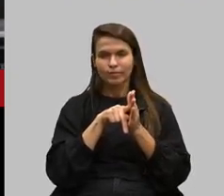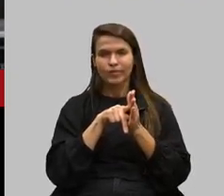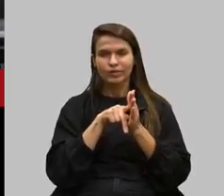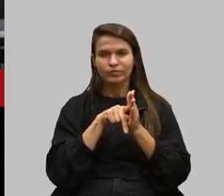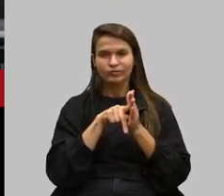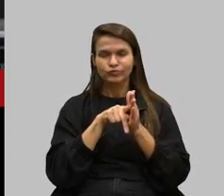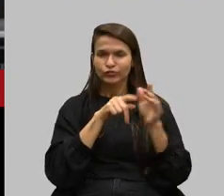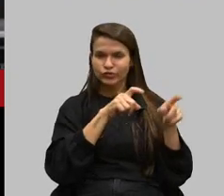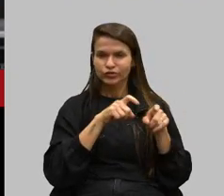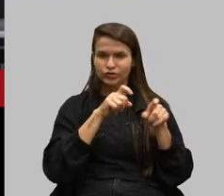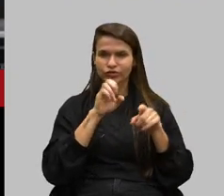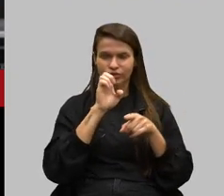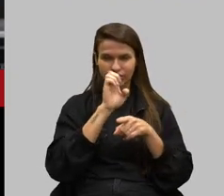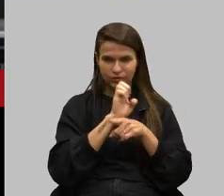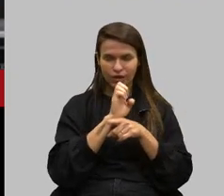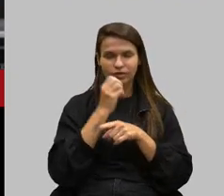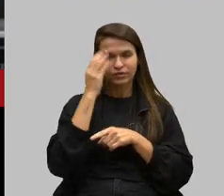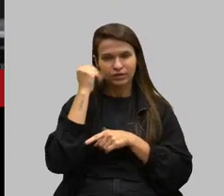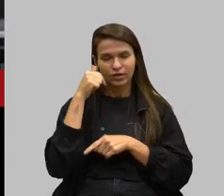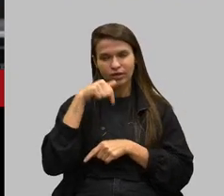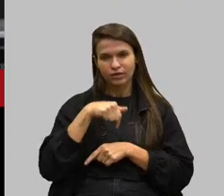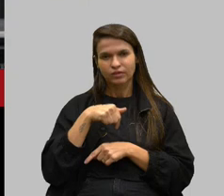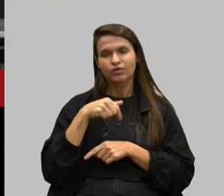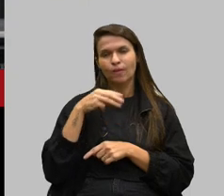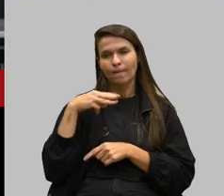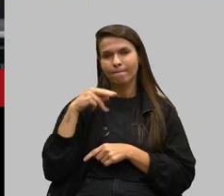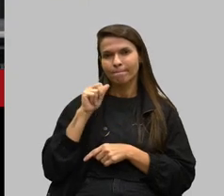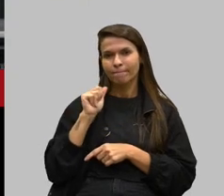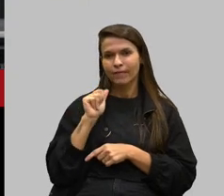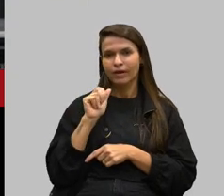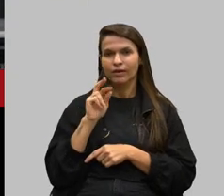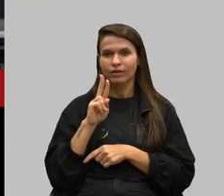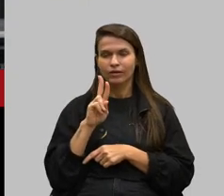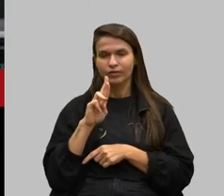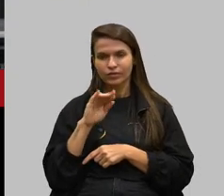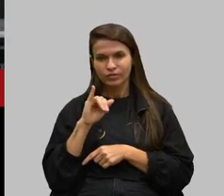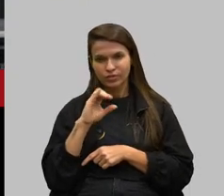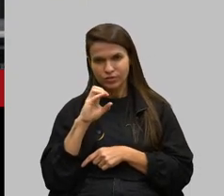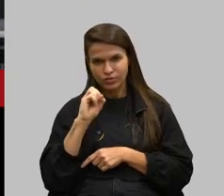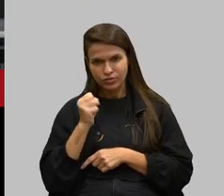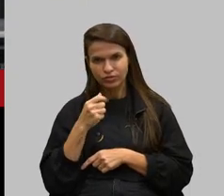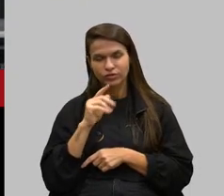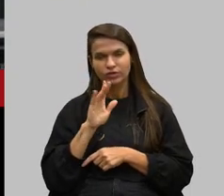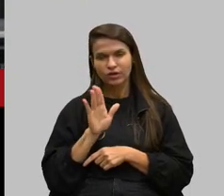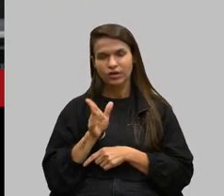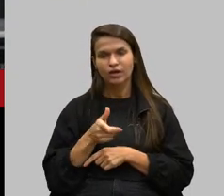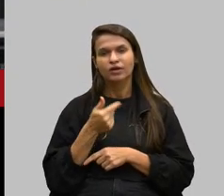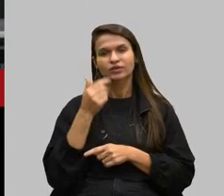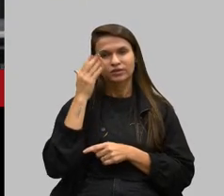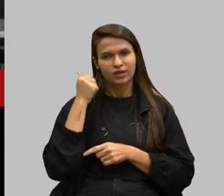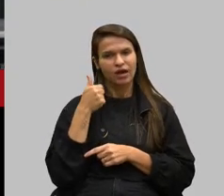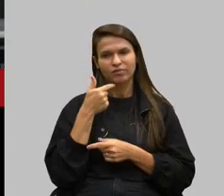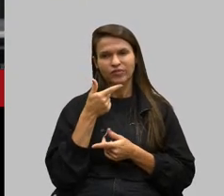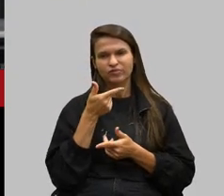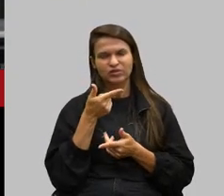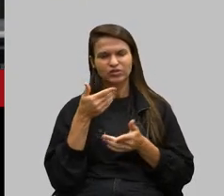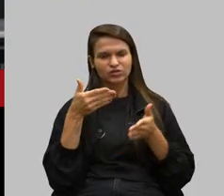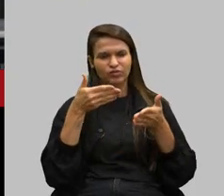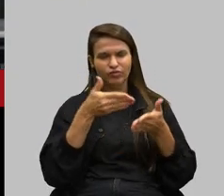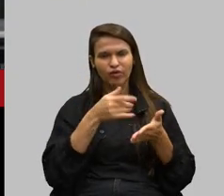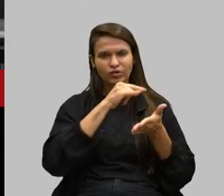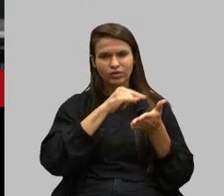sei que aqui Dr Maurício já sabe isso de cor mas me permitam para aqueles que não atuam nessa pauta